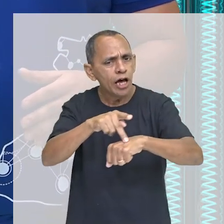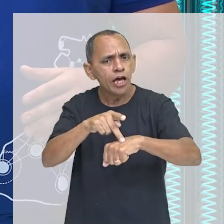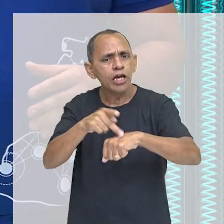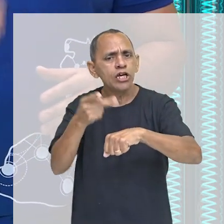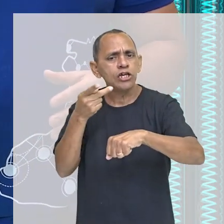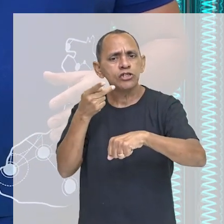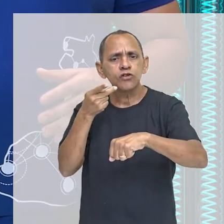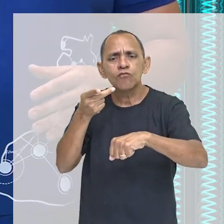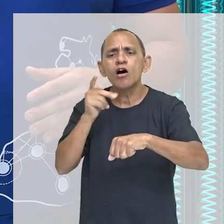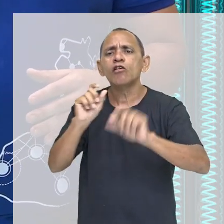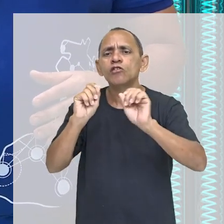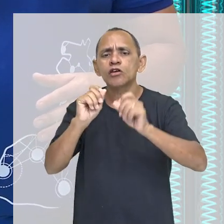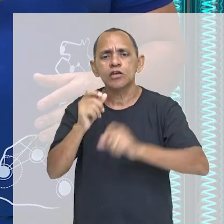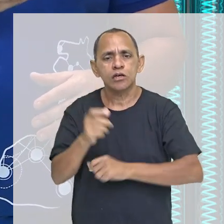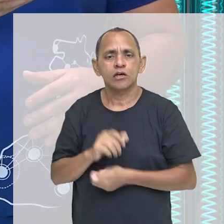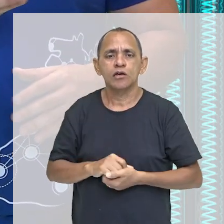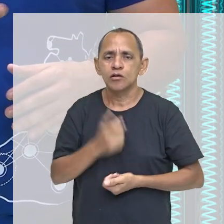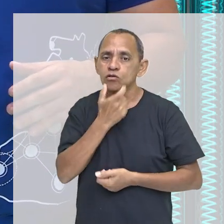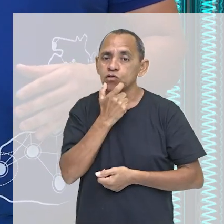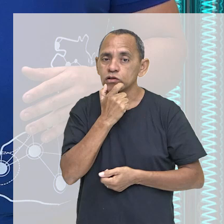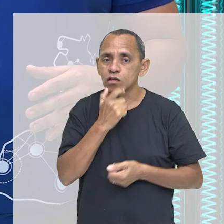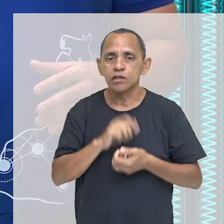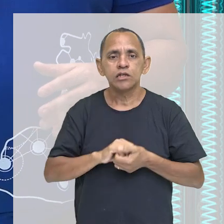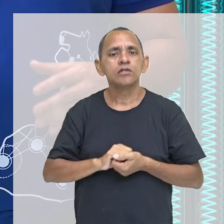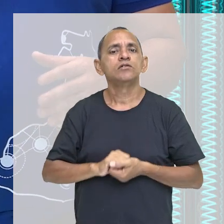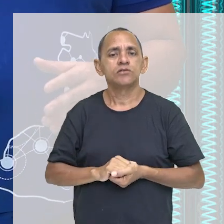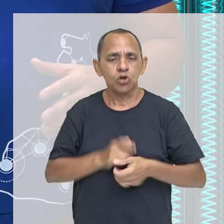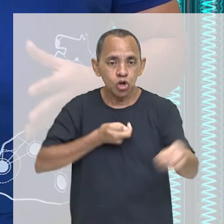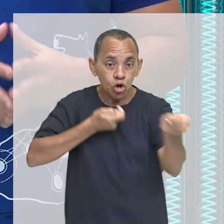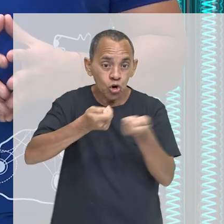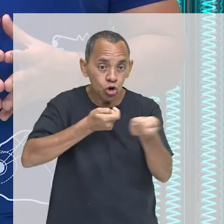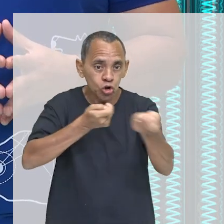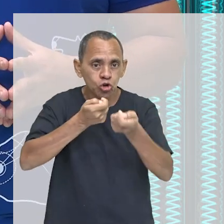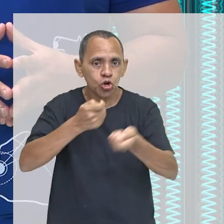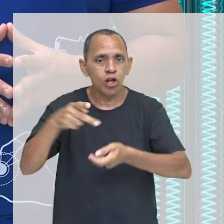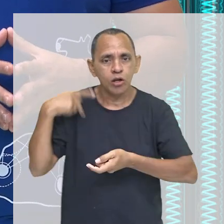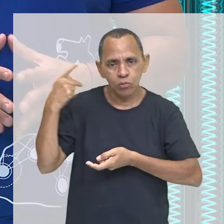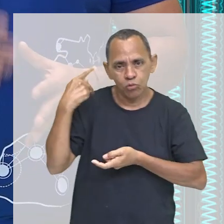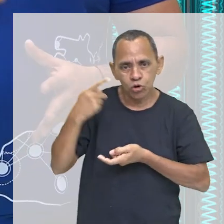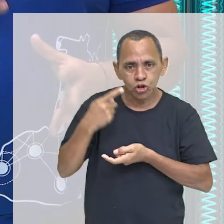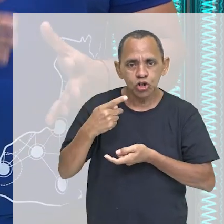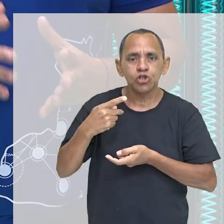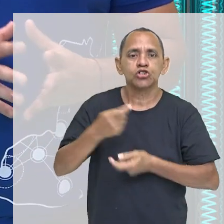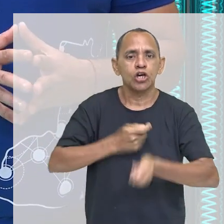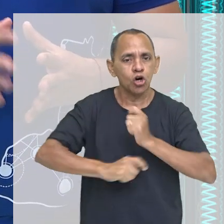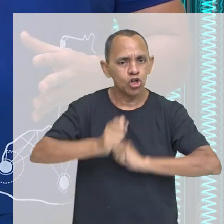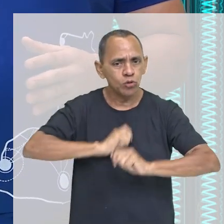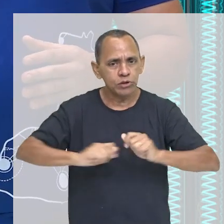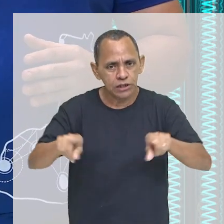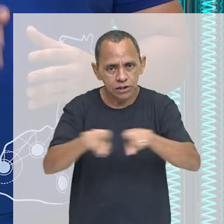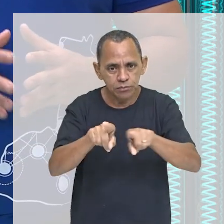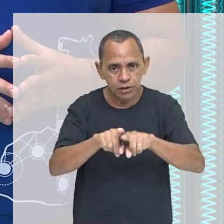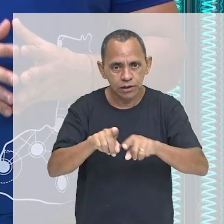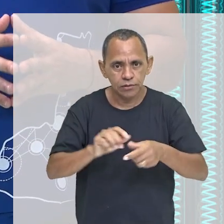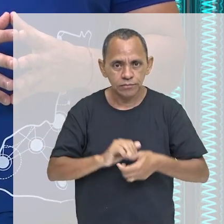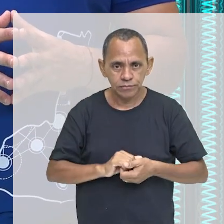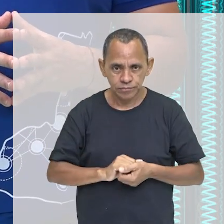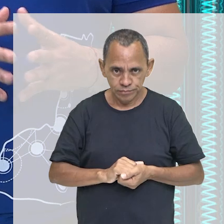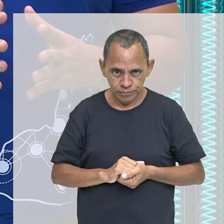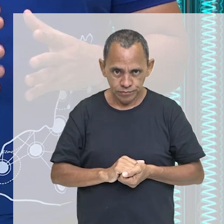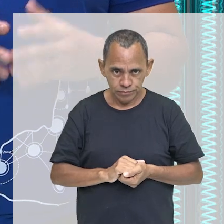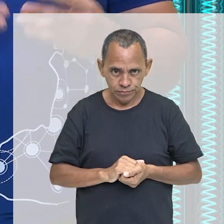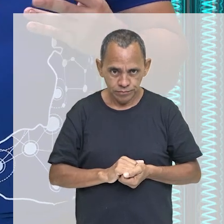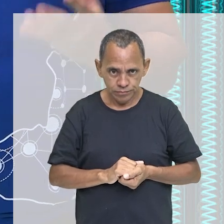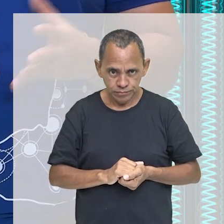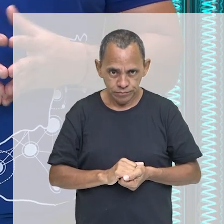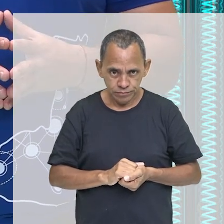inglesa são os que dominam essa parte política e econômica. Continuando, English as a